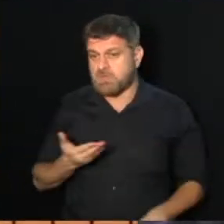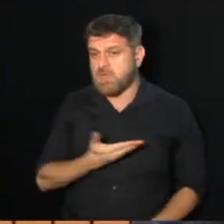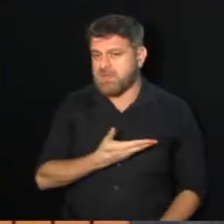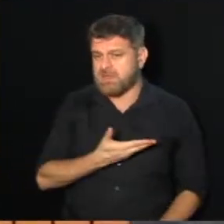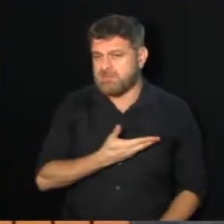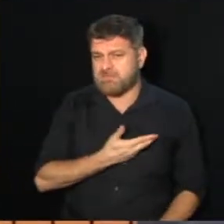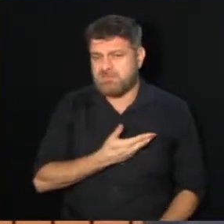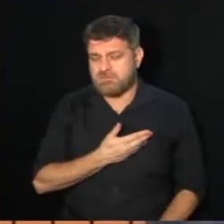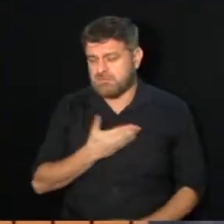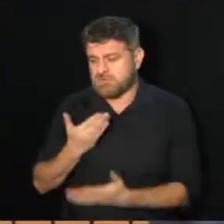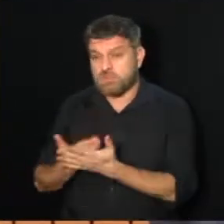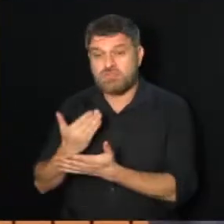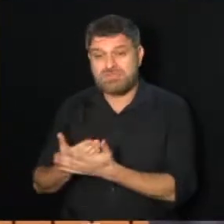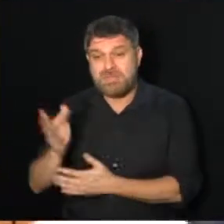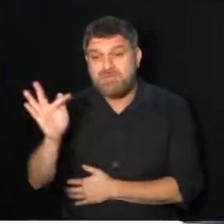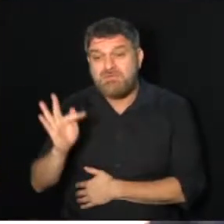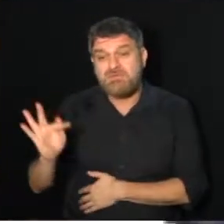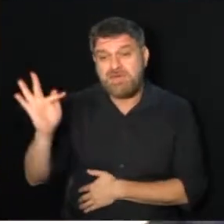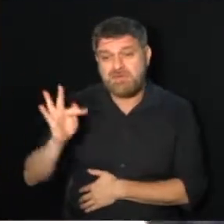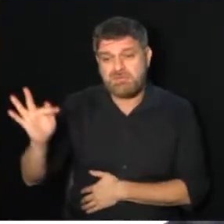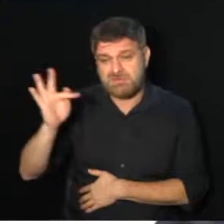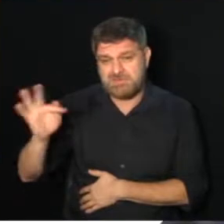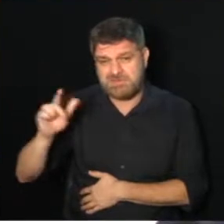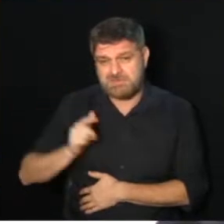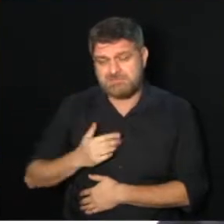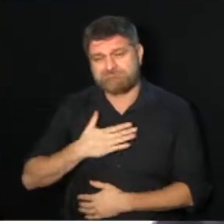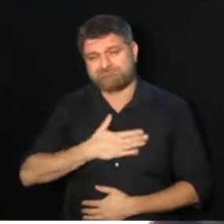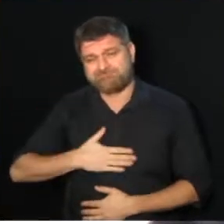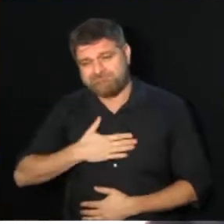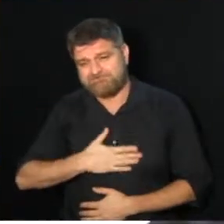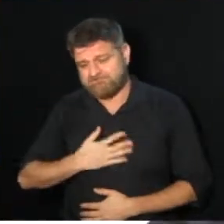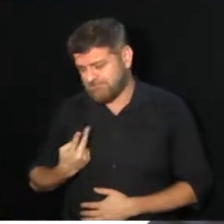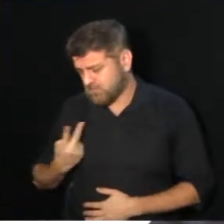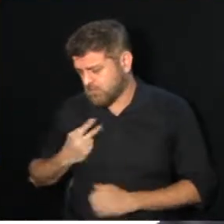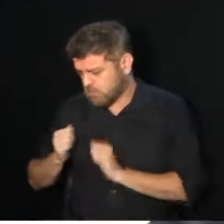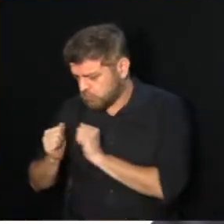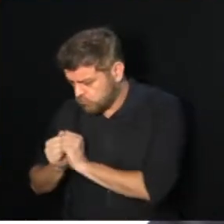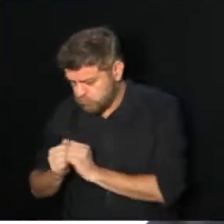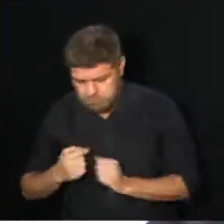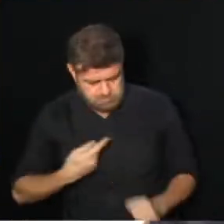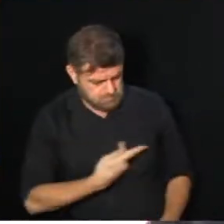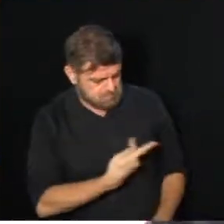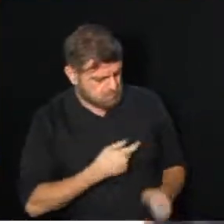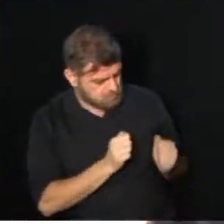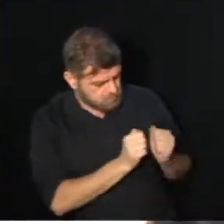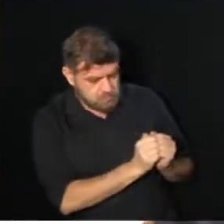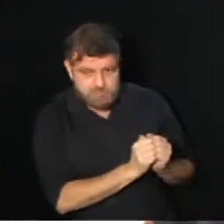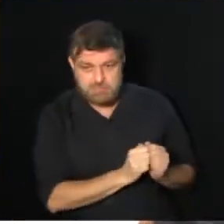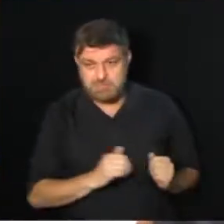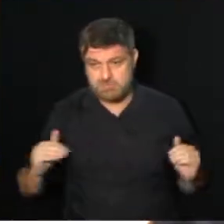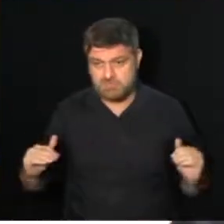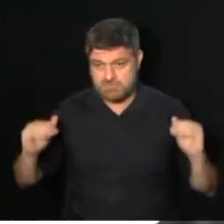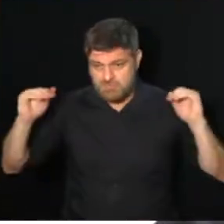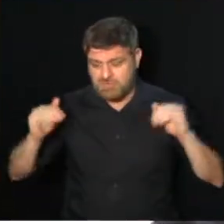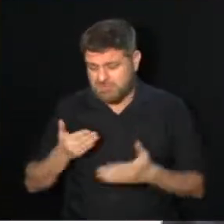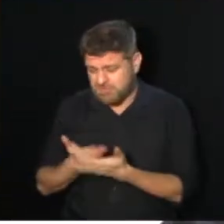de faculdades, 2 colegas de faculdades que eu tive o prazer de conviver, ter amizade, e hoje os